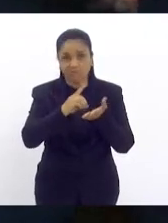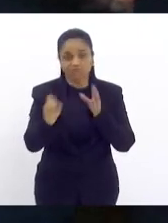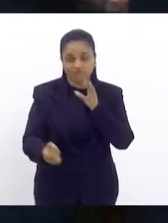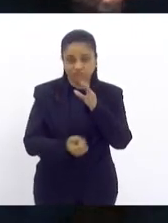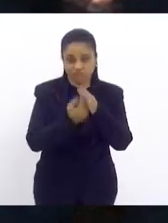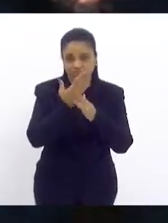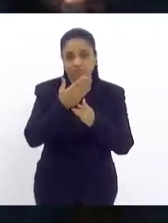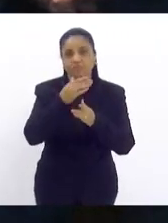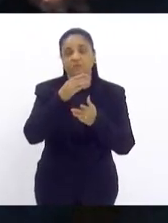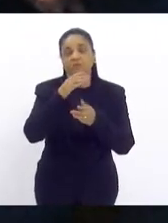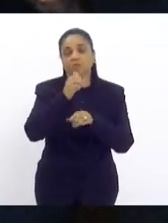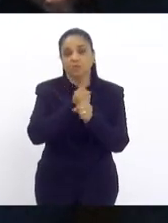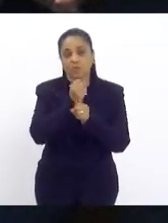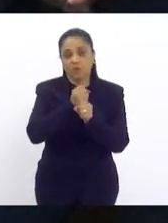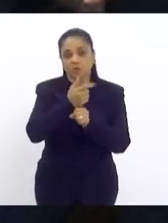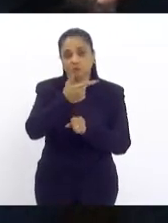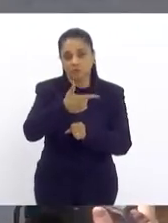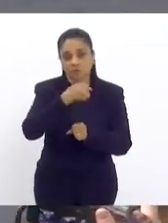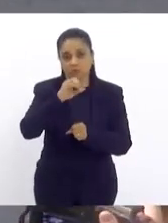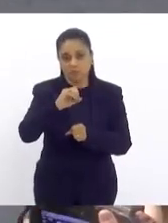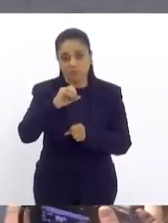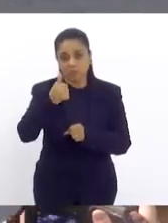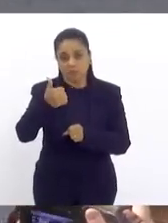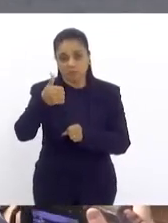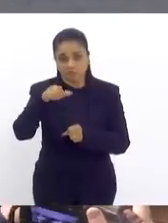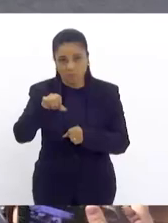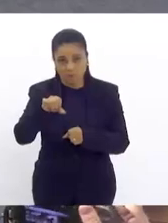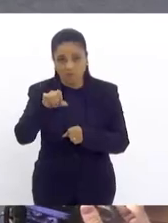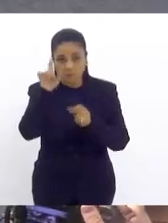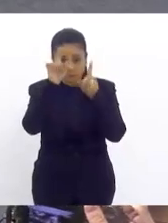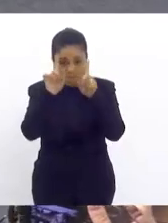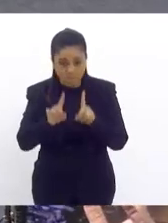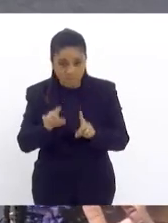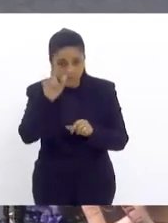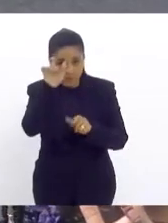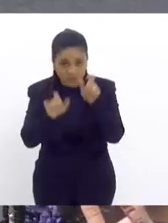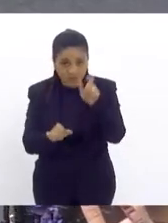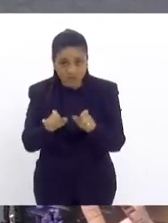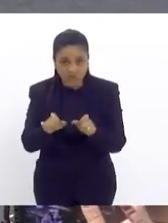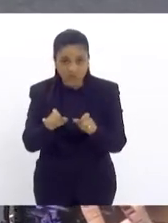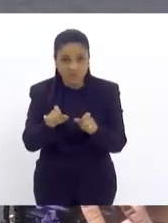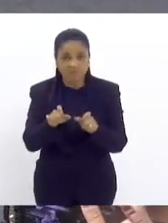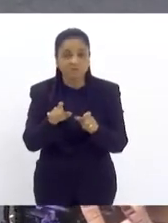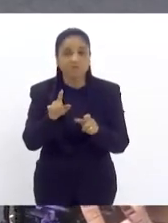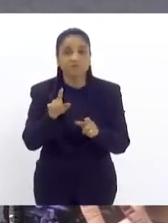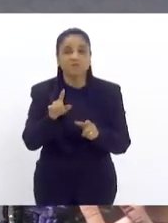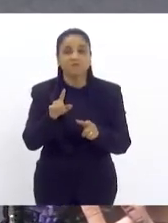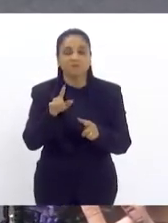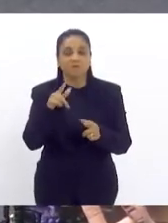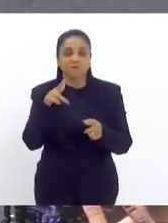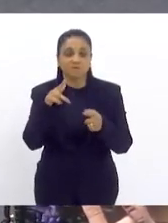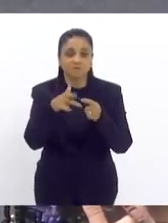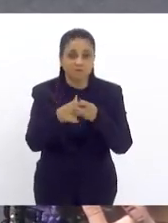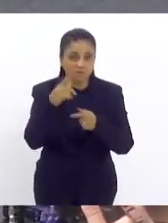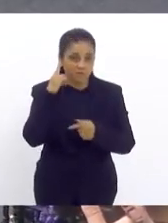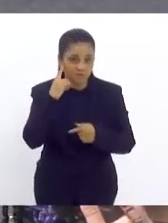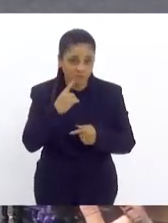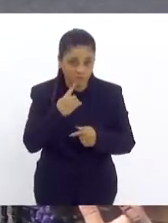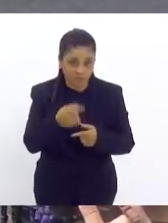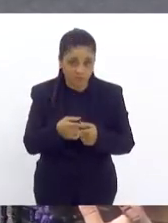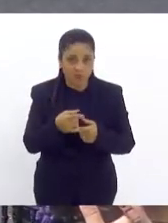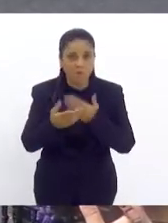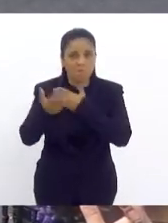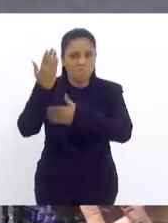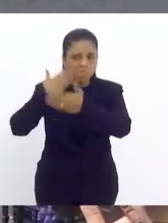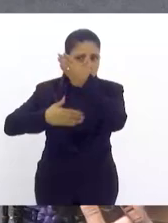em 2019 para pessoas com deficiência e eu não vi ninguém falar a respeito disso e é dessa atual agora no passado fica para